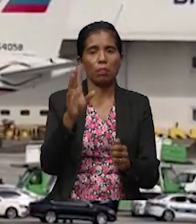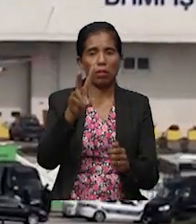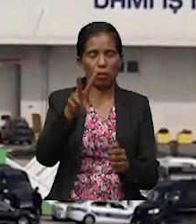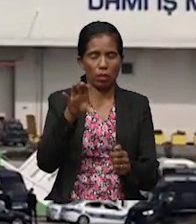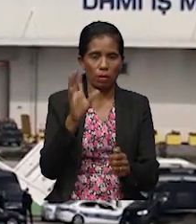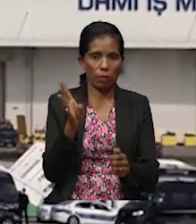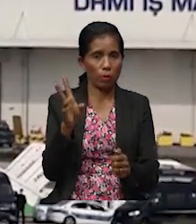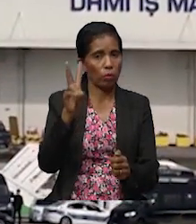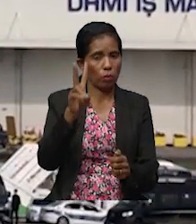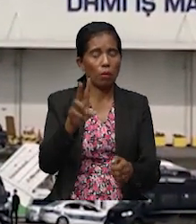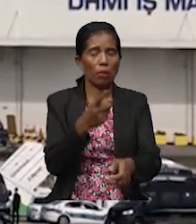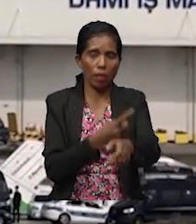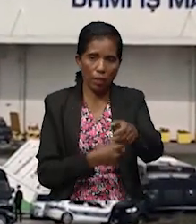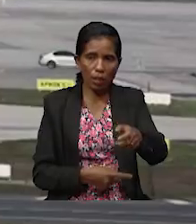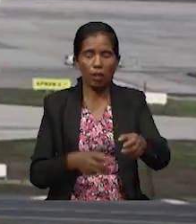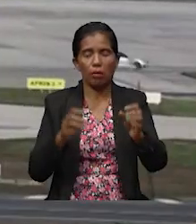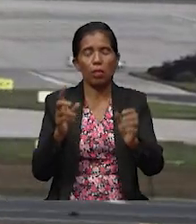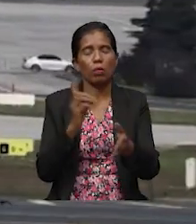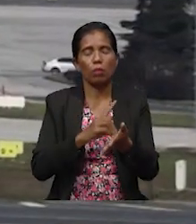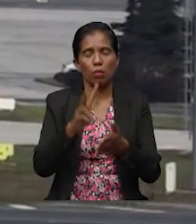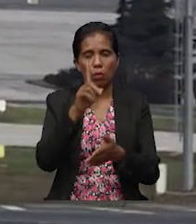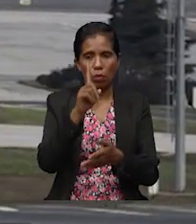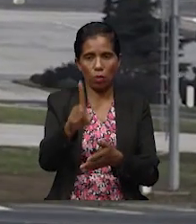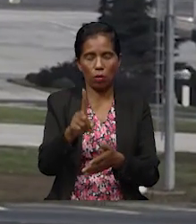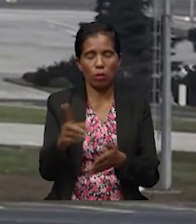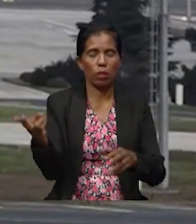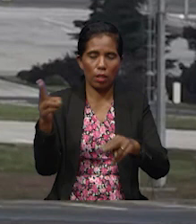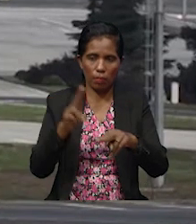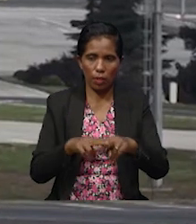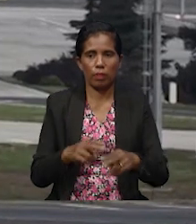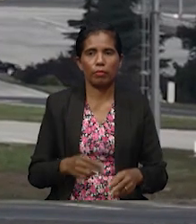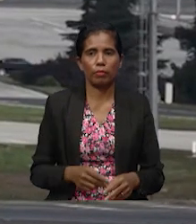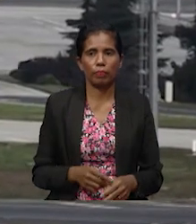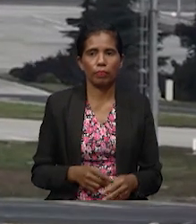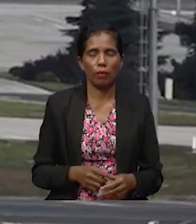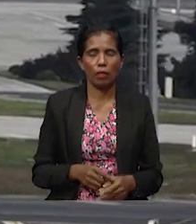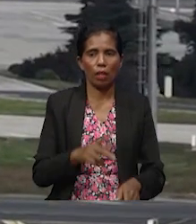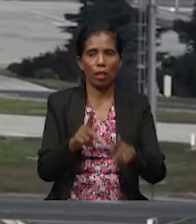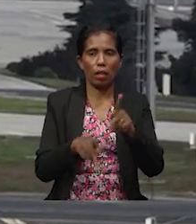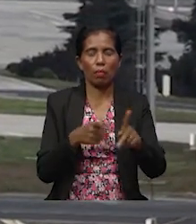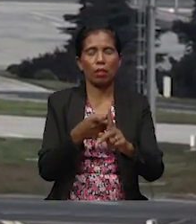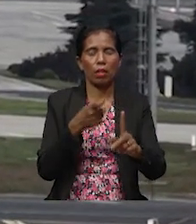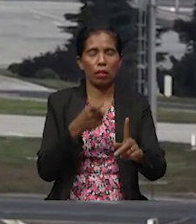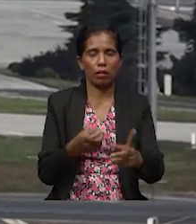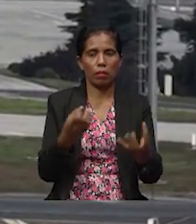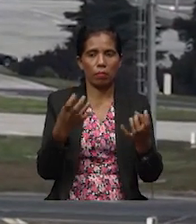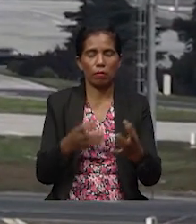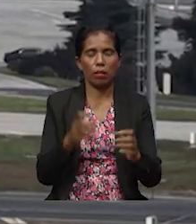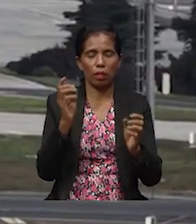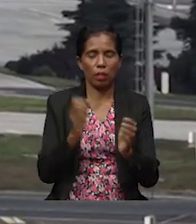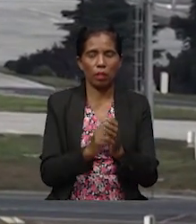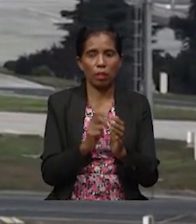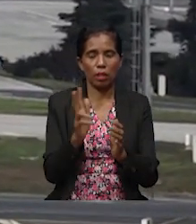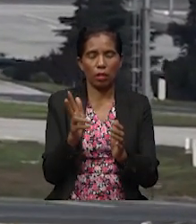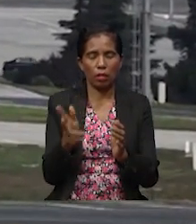Hodi alerta katak numeru nebe lolos probabelmente se aumenta liutan. No populasa Ukraina liutokon